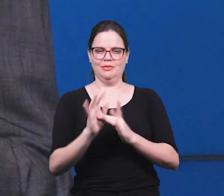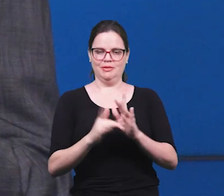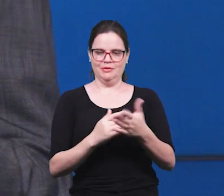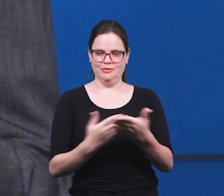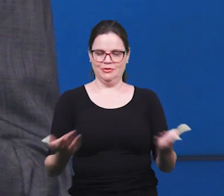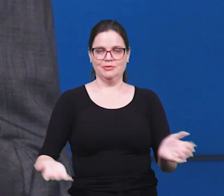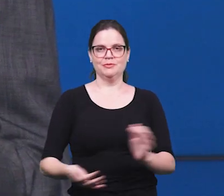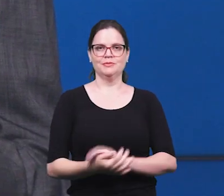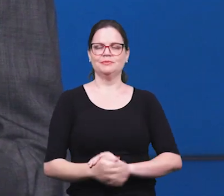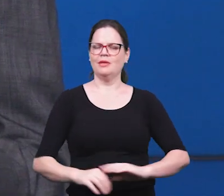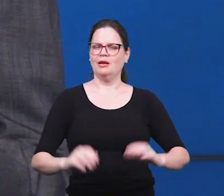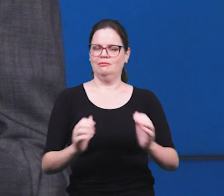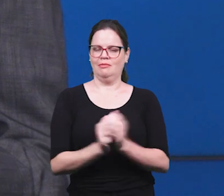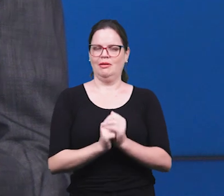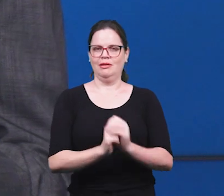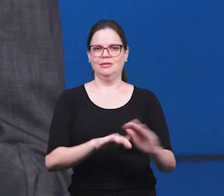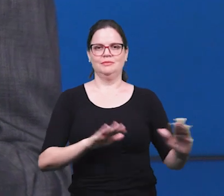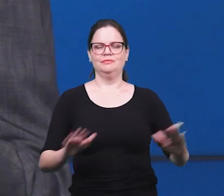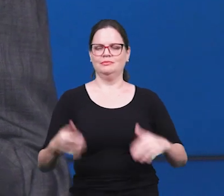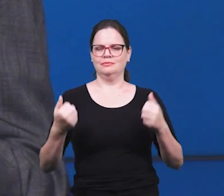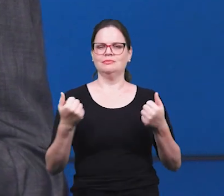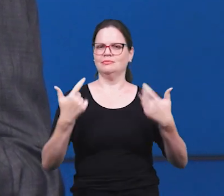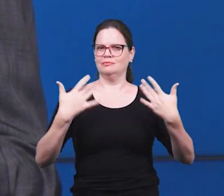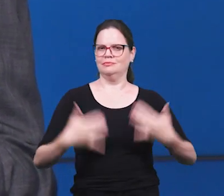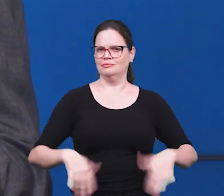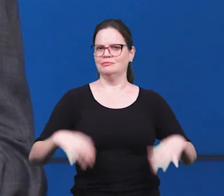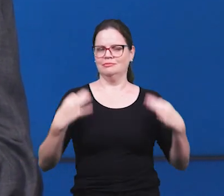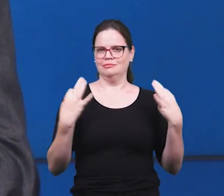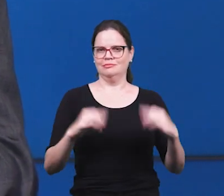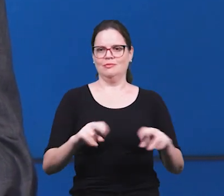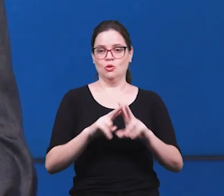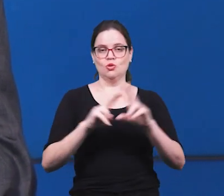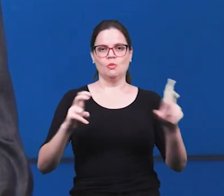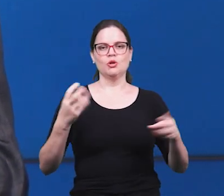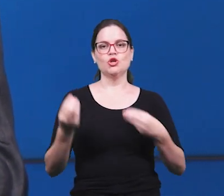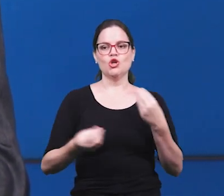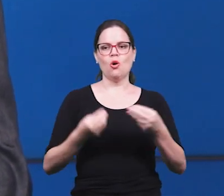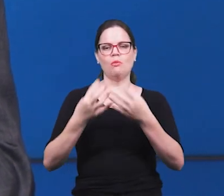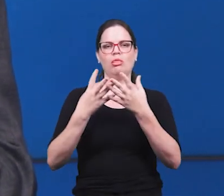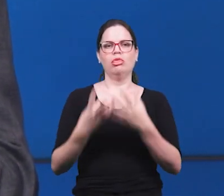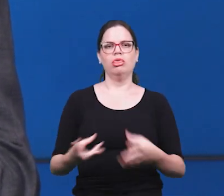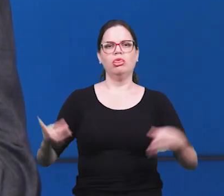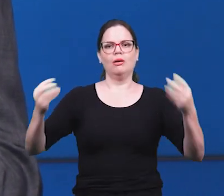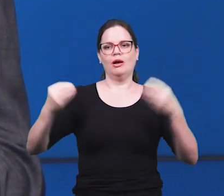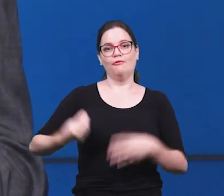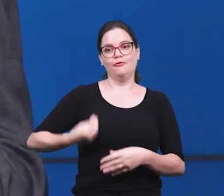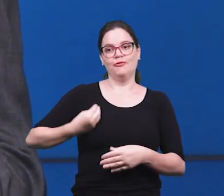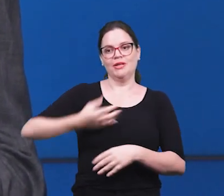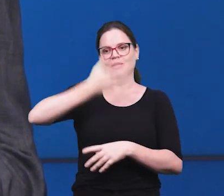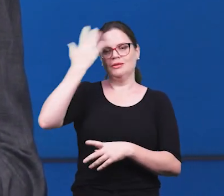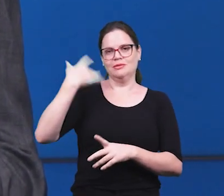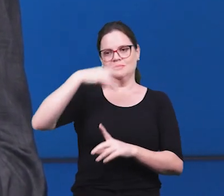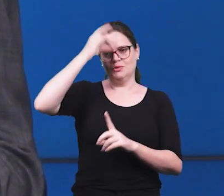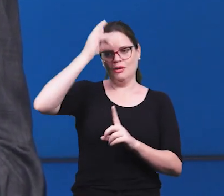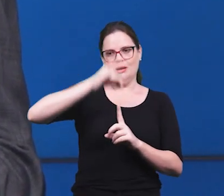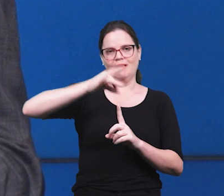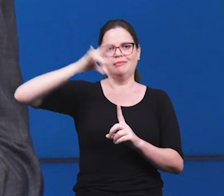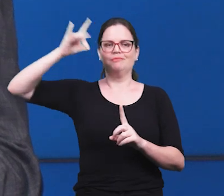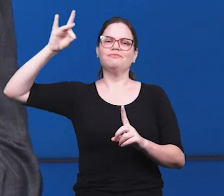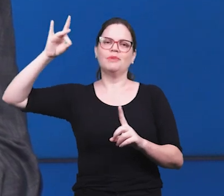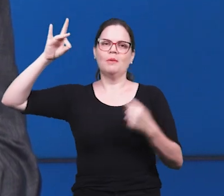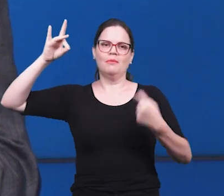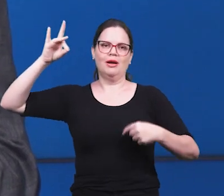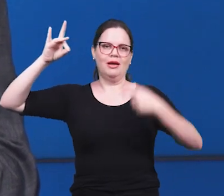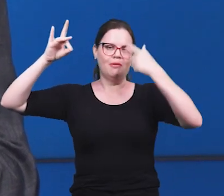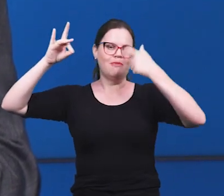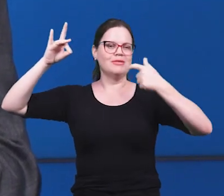Jesus. Amém, Rafael. A grande definição realmente de um movimento de avivamento espiritual que perde força é exatamente o fato de dizer